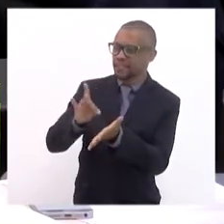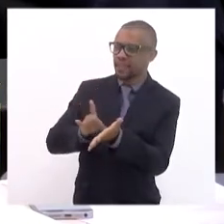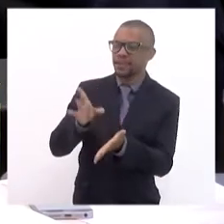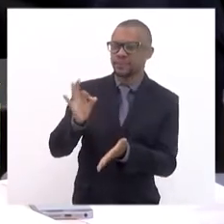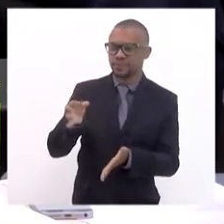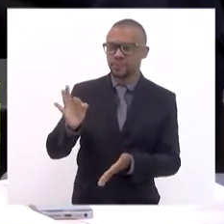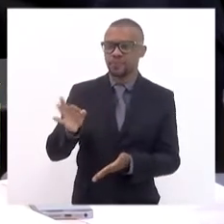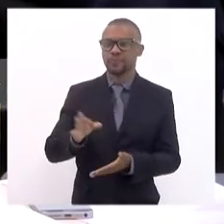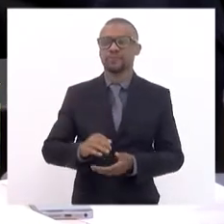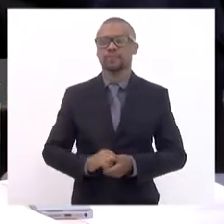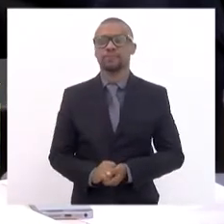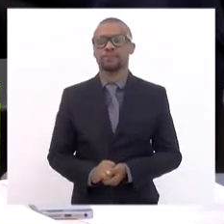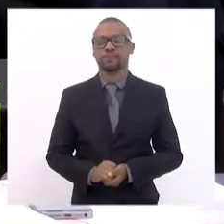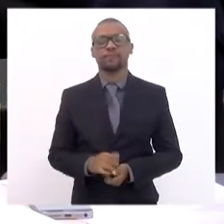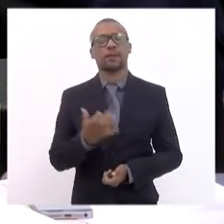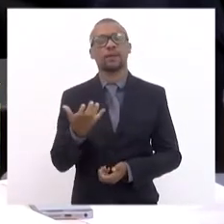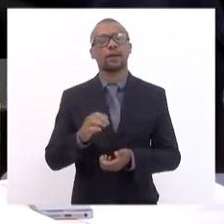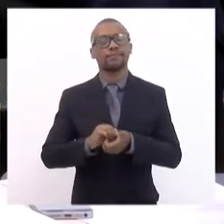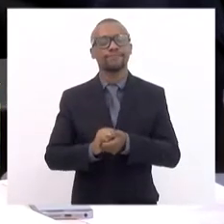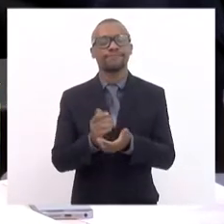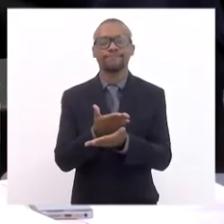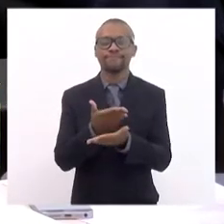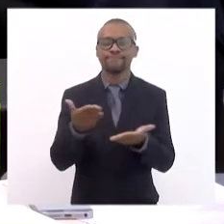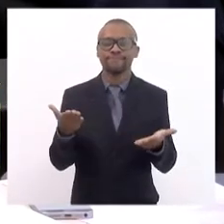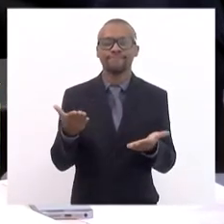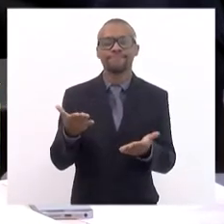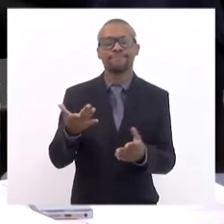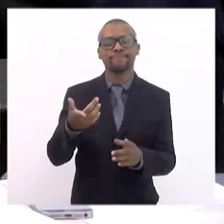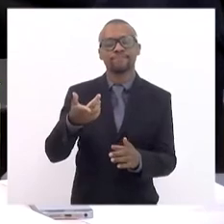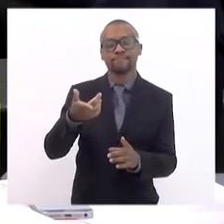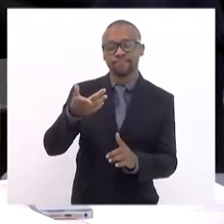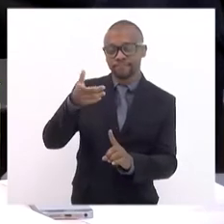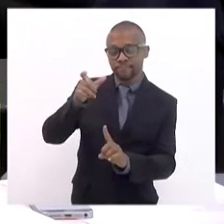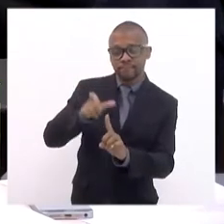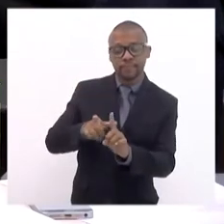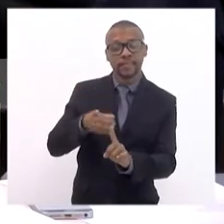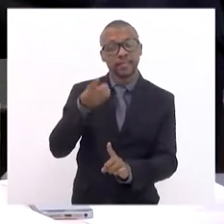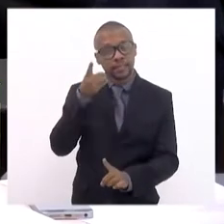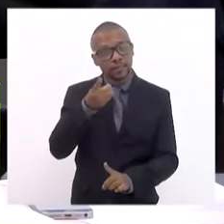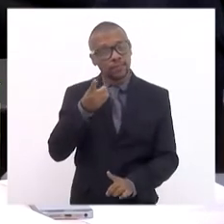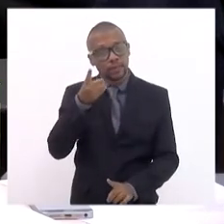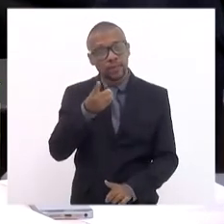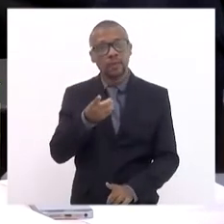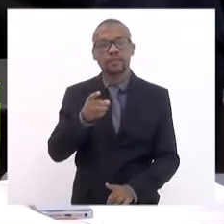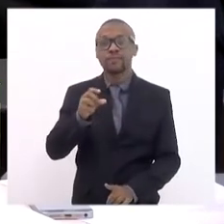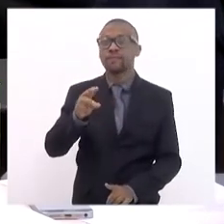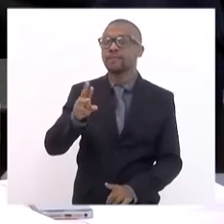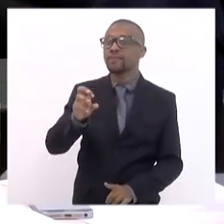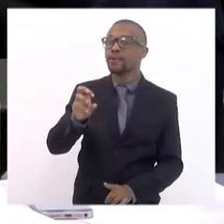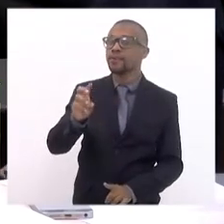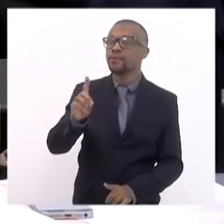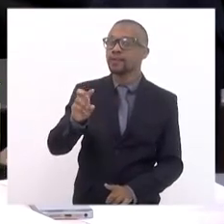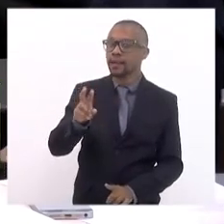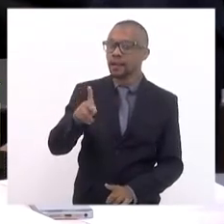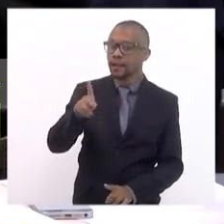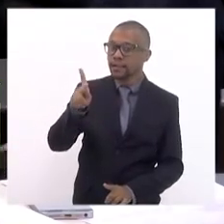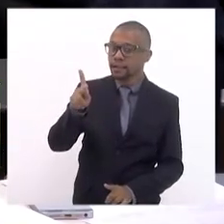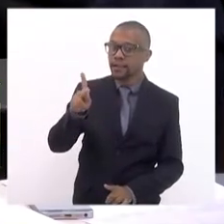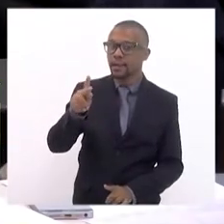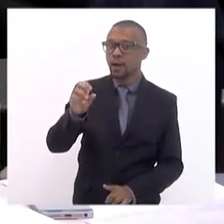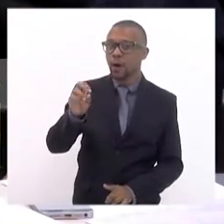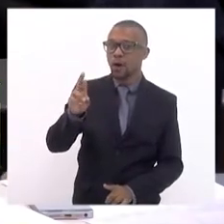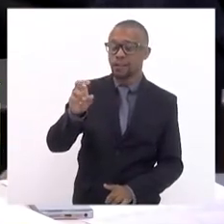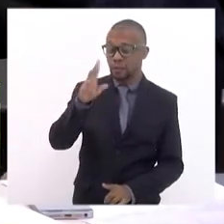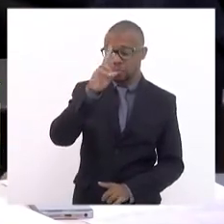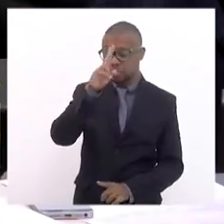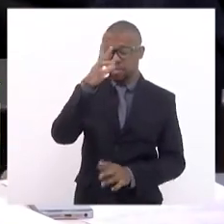Eu quero saudar Vossa Excelência, deputado Valdeque Ornelas, deputado Carneiro, Carlos Mink. Ornelas era da bancada carlista na Bahia. Pois é, da